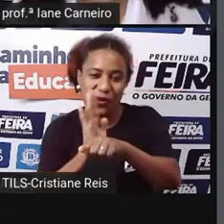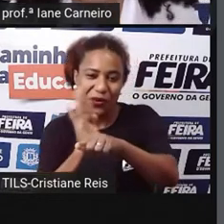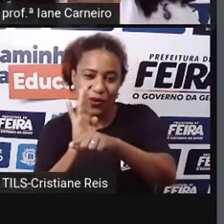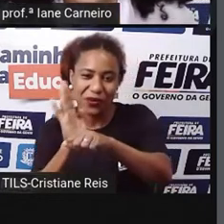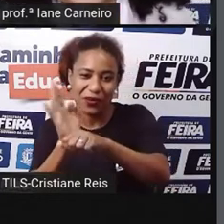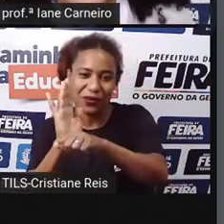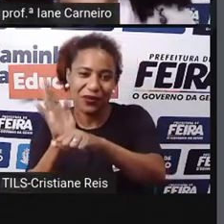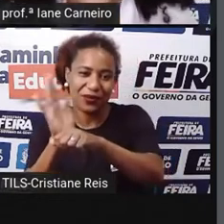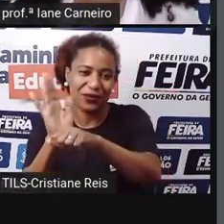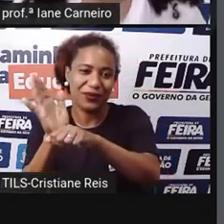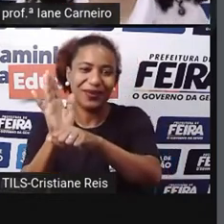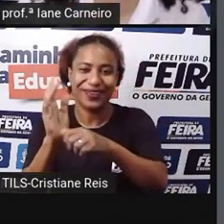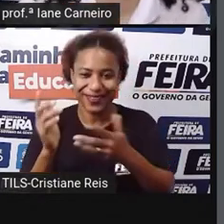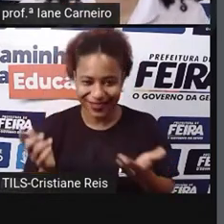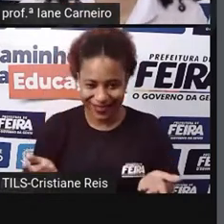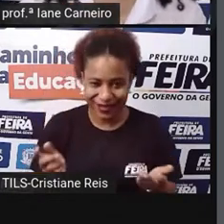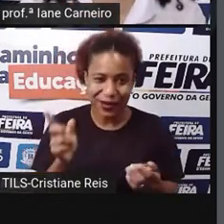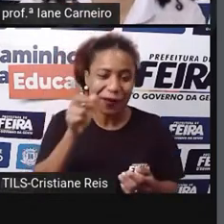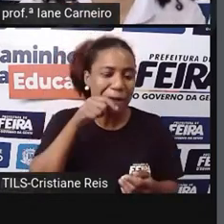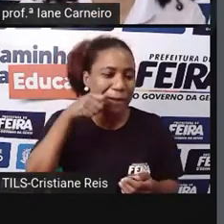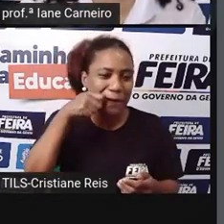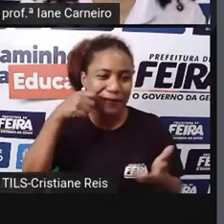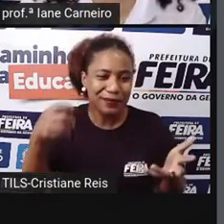o Pão Bichopa